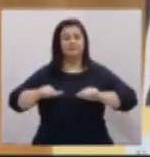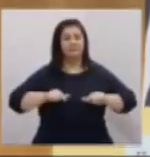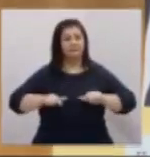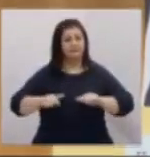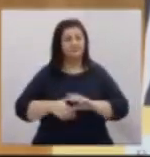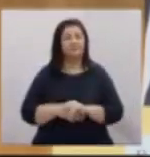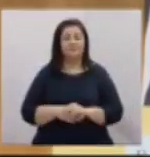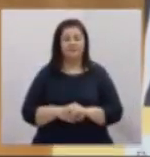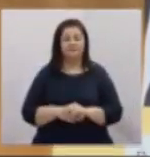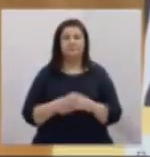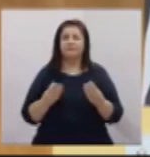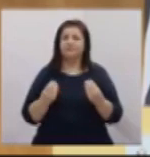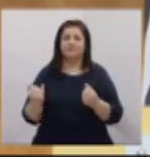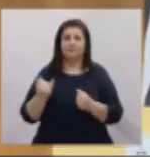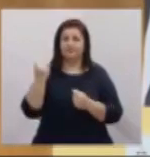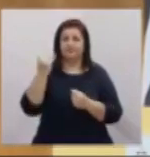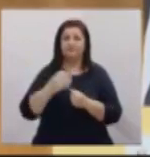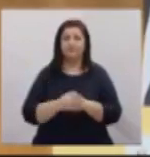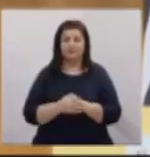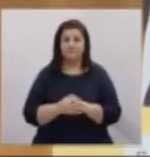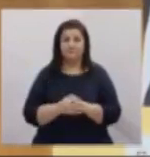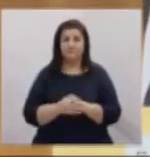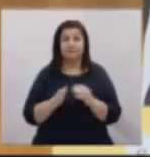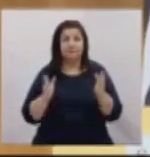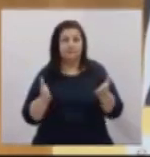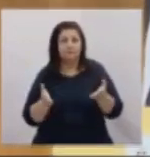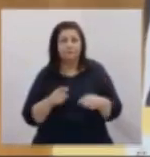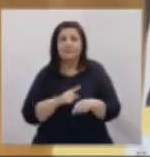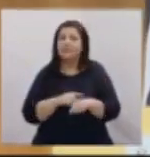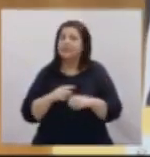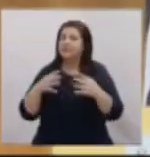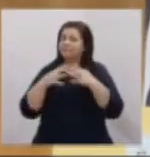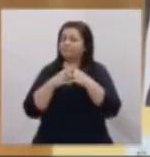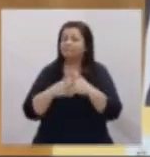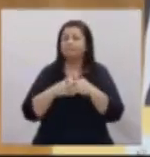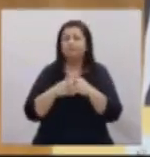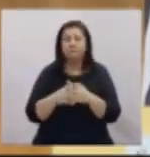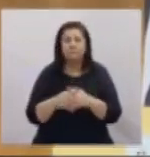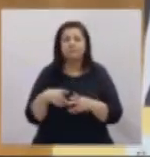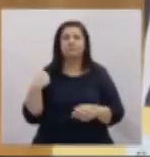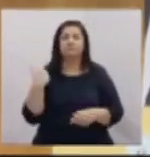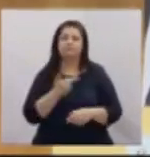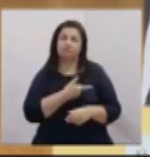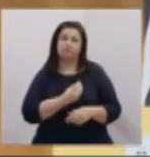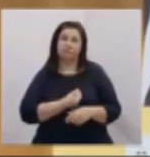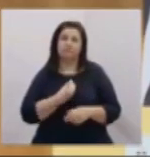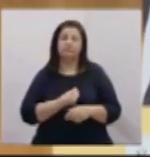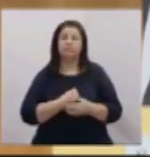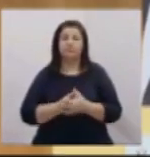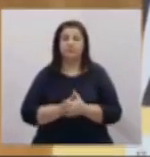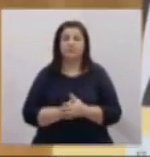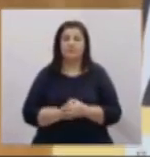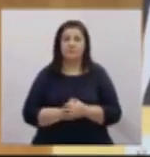que eu acho que é muito importante, principalmente esse momento tão difícil que nós estamos vivendo na nossa vida, e